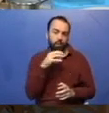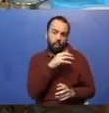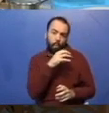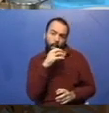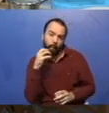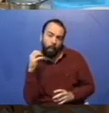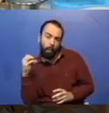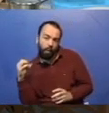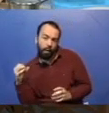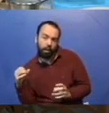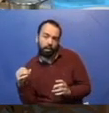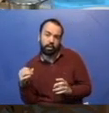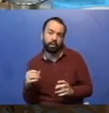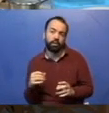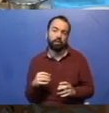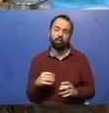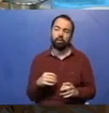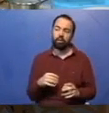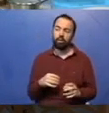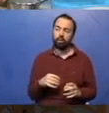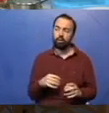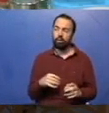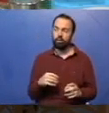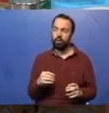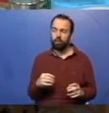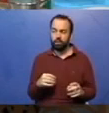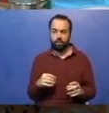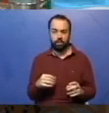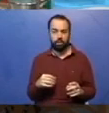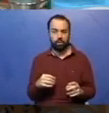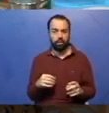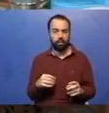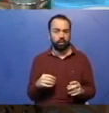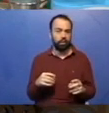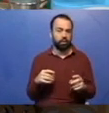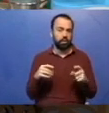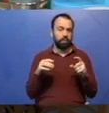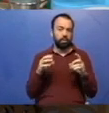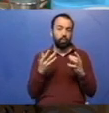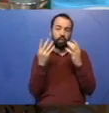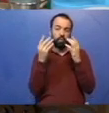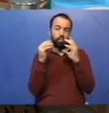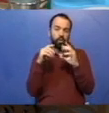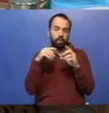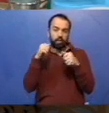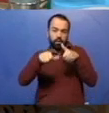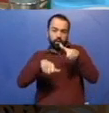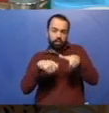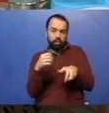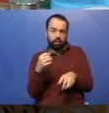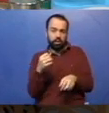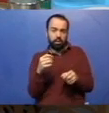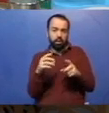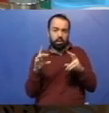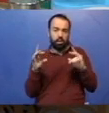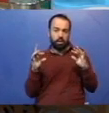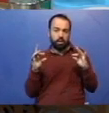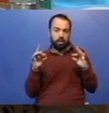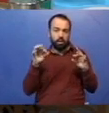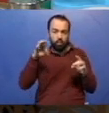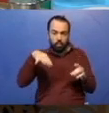o vapor transforma-se em gotinhas de água. E nesse experimento,